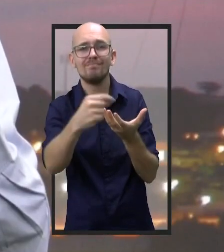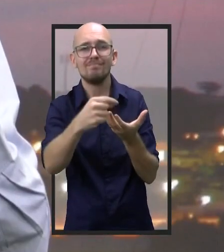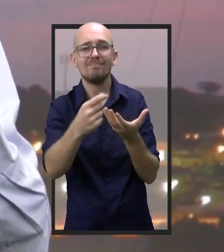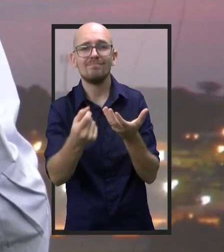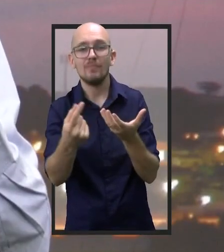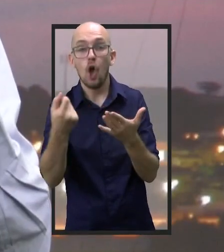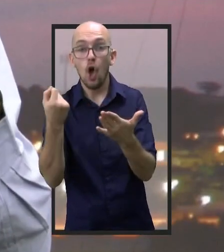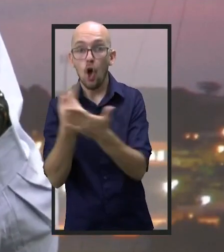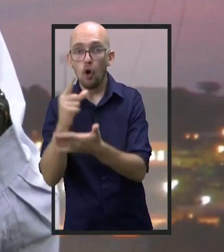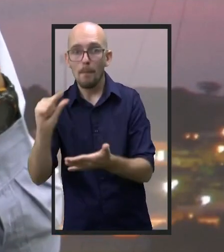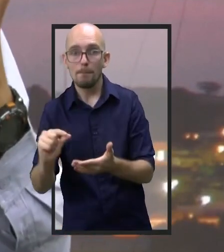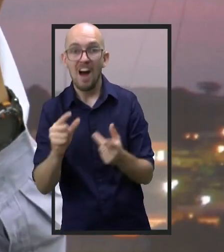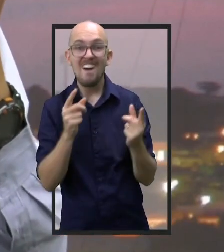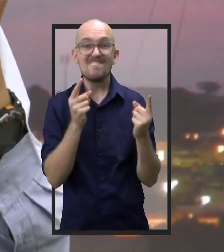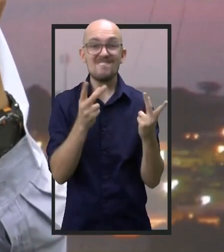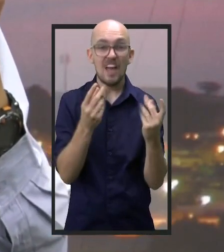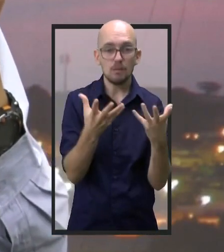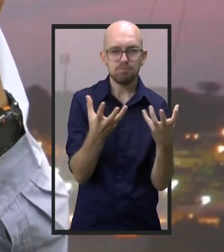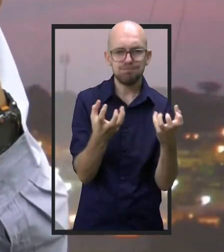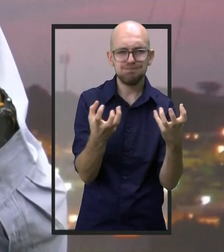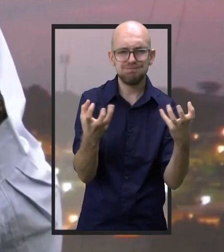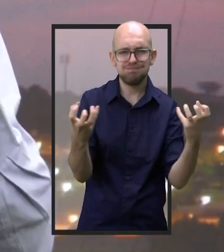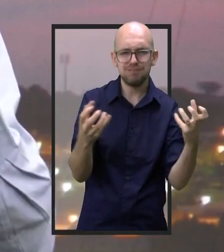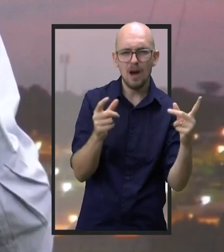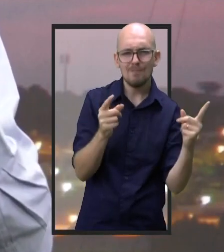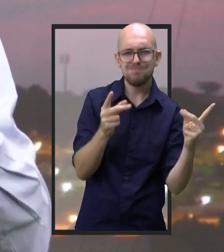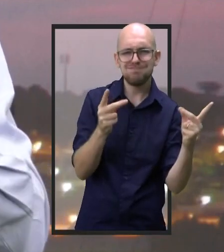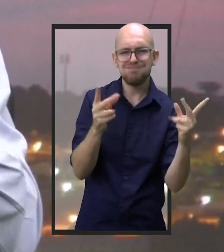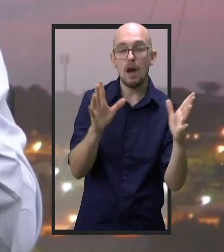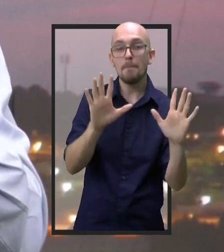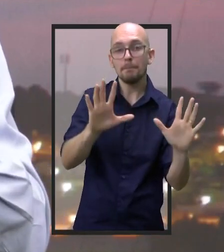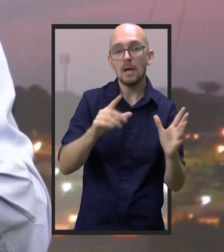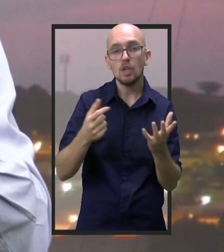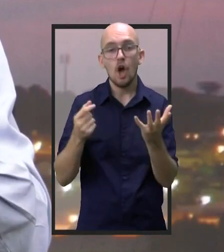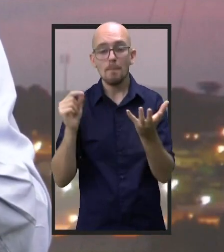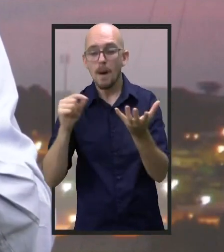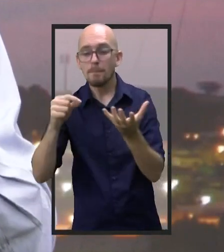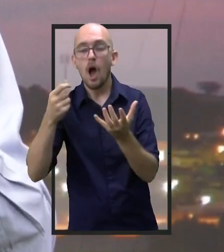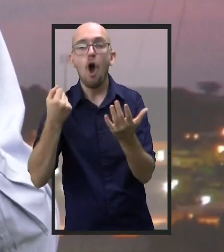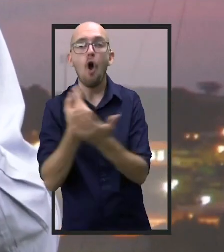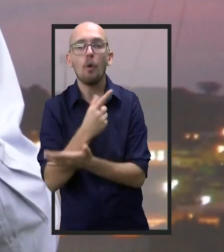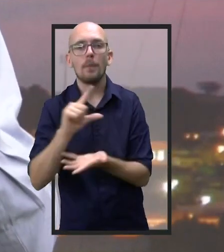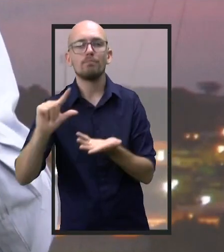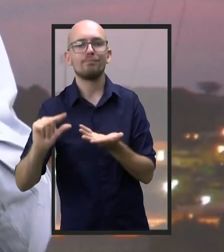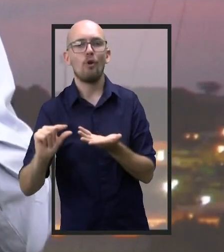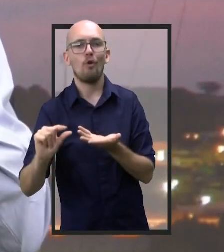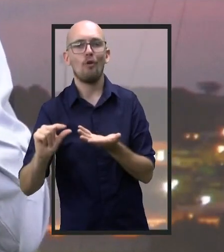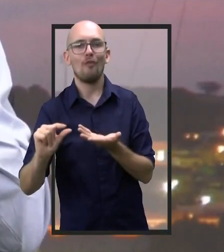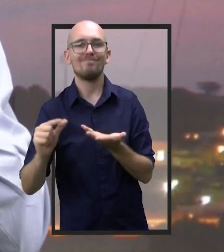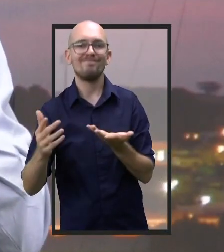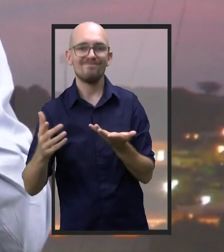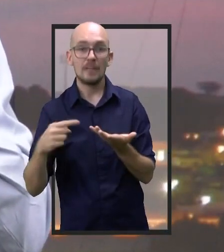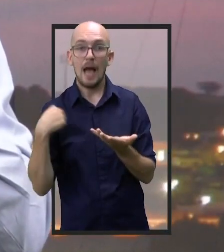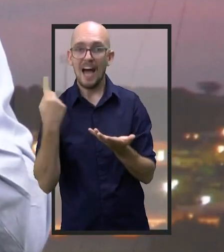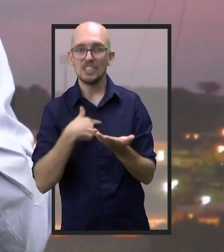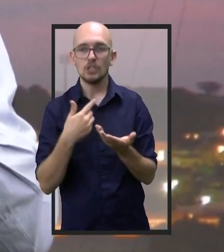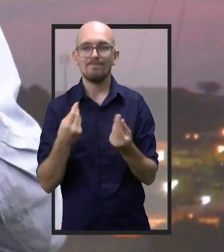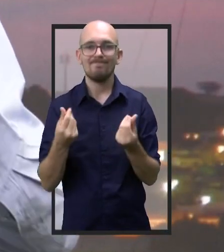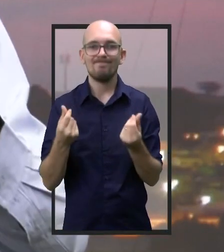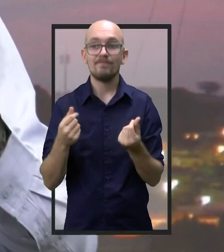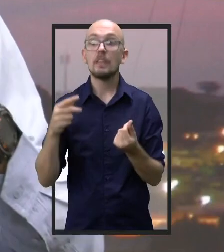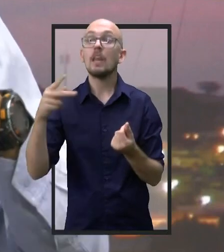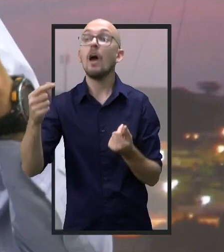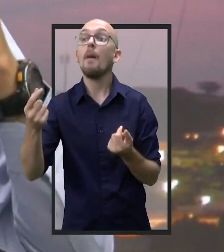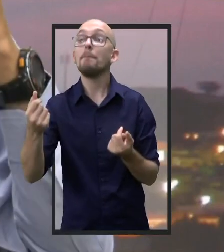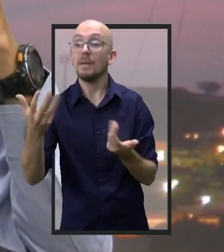elo de nós 4 milhões conseguimos interferir no preço. Nós somos tomadores de preço. Nós